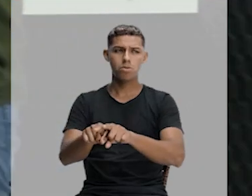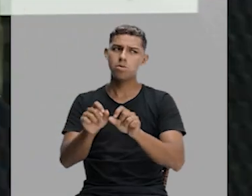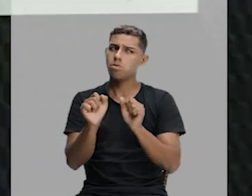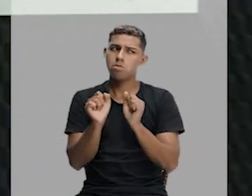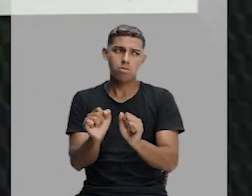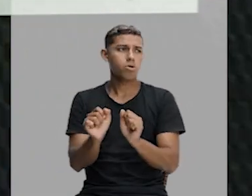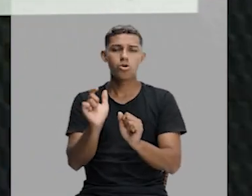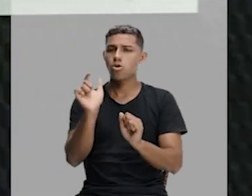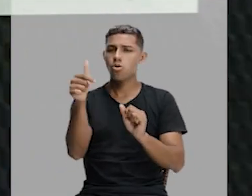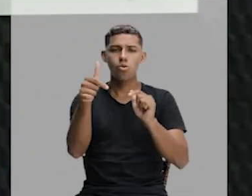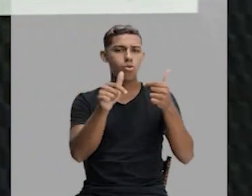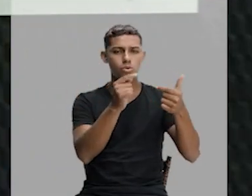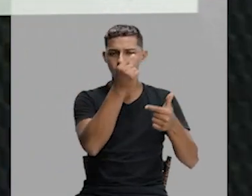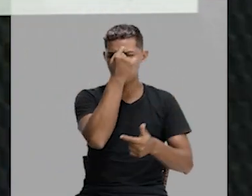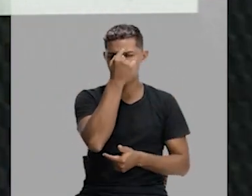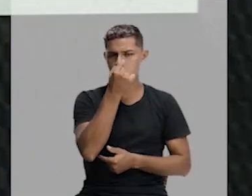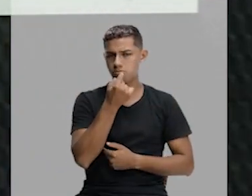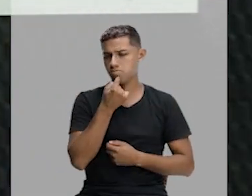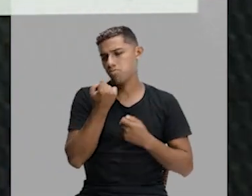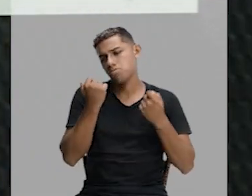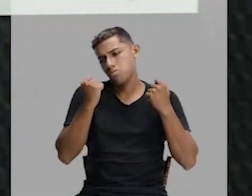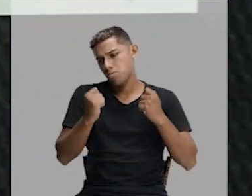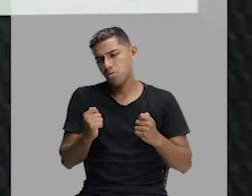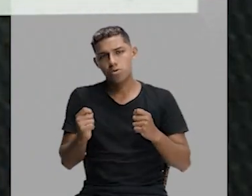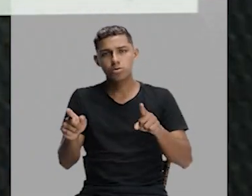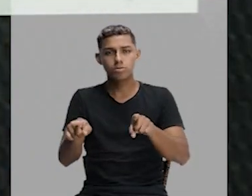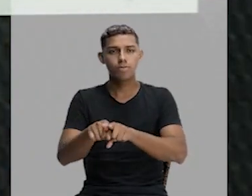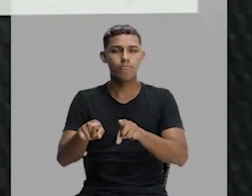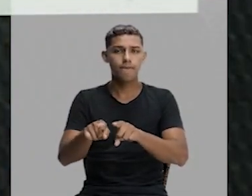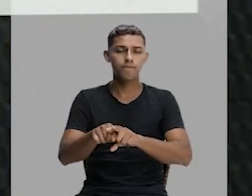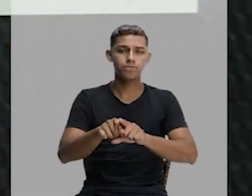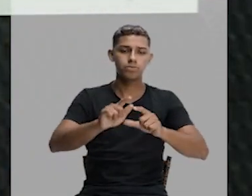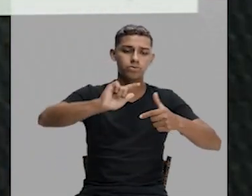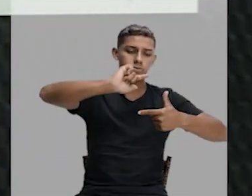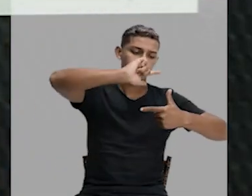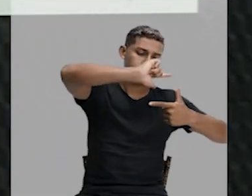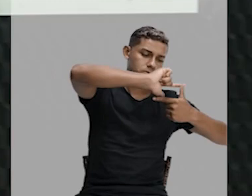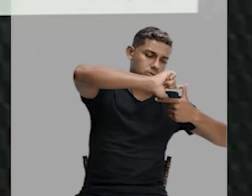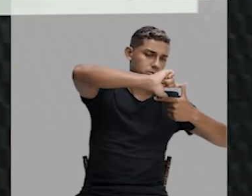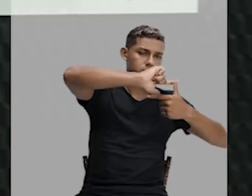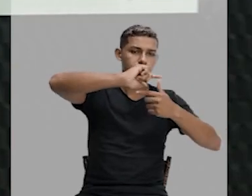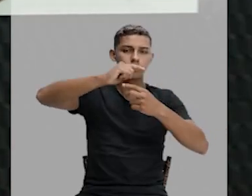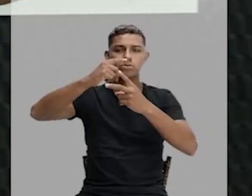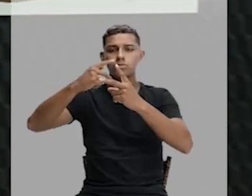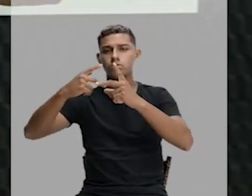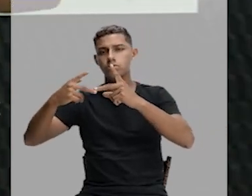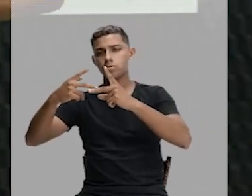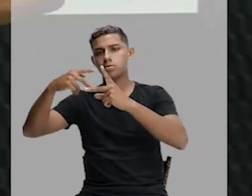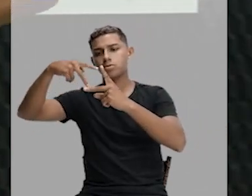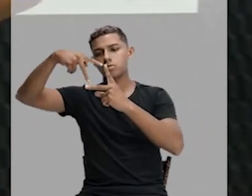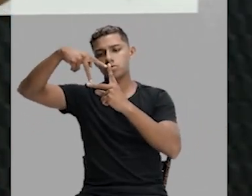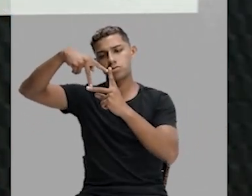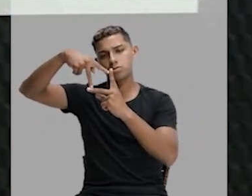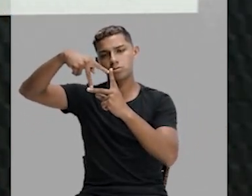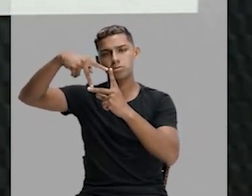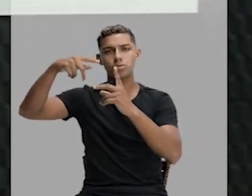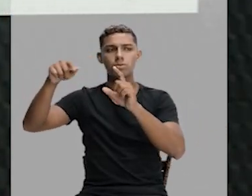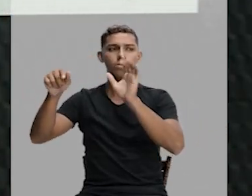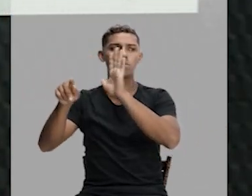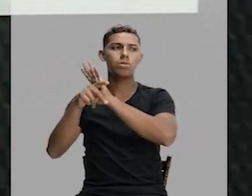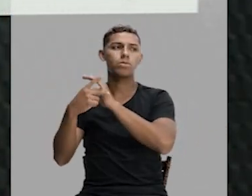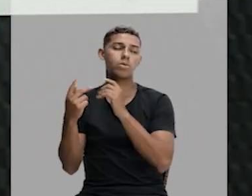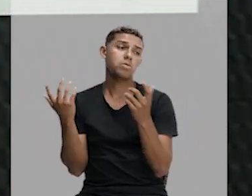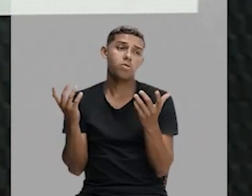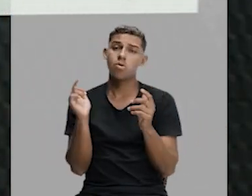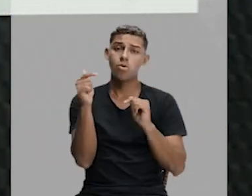outra figura. Poderia ser um quadrilátero, poderia ser um hexágono, poderia ser um pentágono ou qualquer